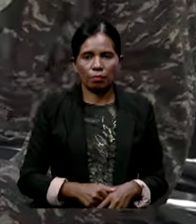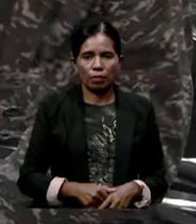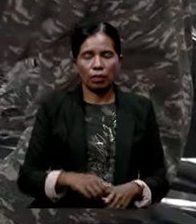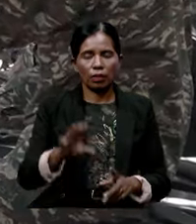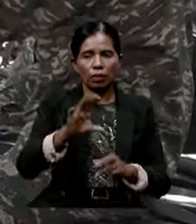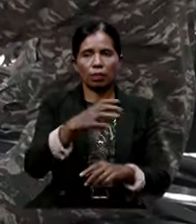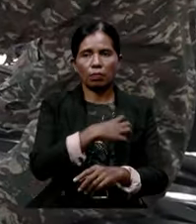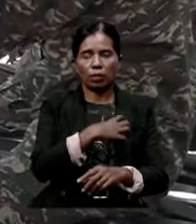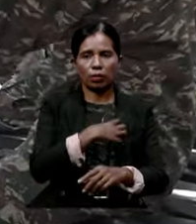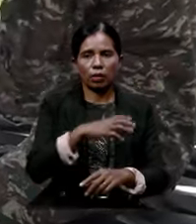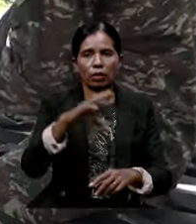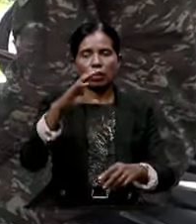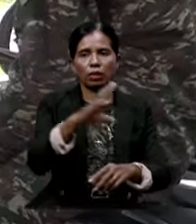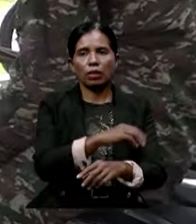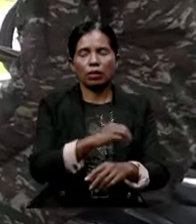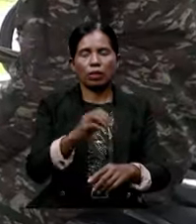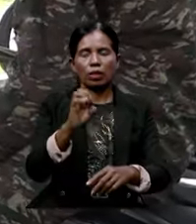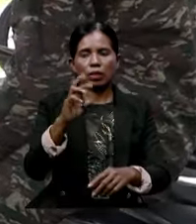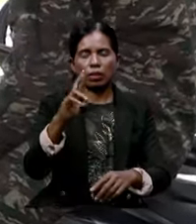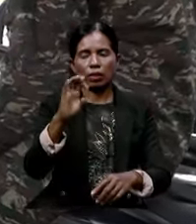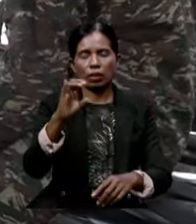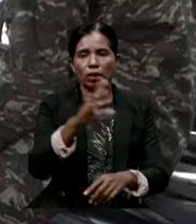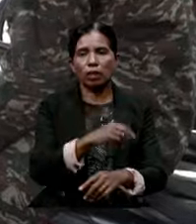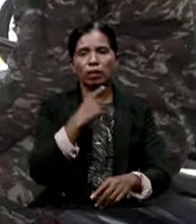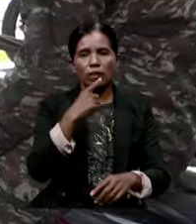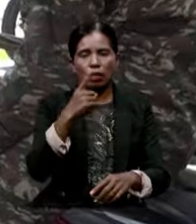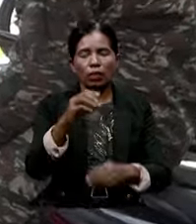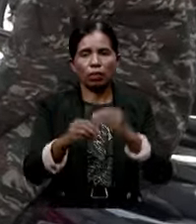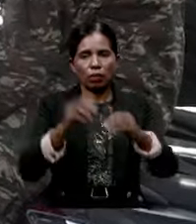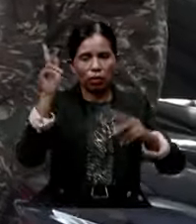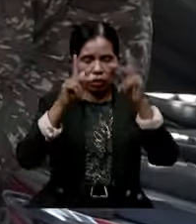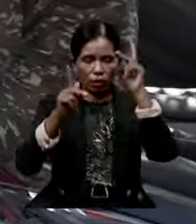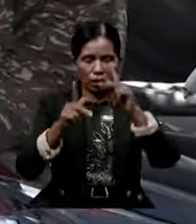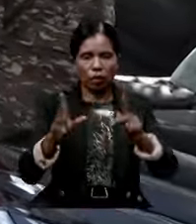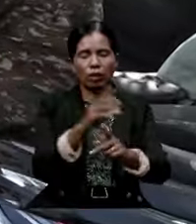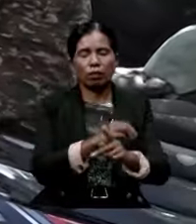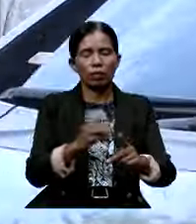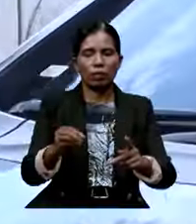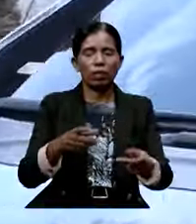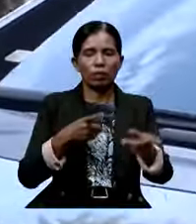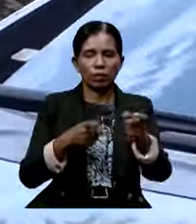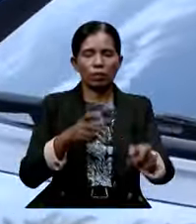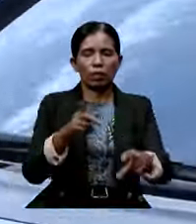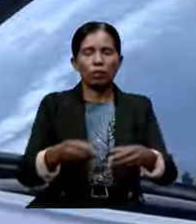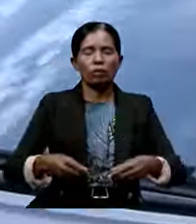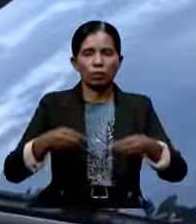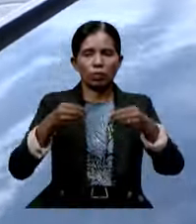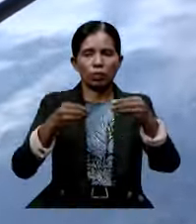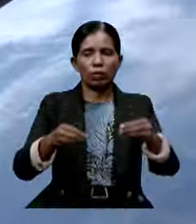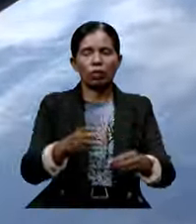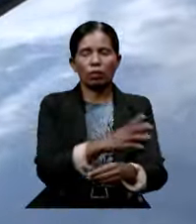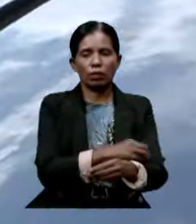Comandante-geral PNTL, comissário-geral Henrique da Costa, Hateten, quando há caso incidente e ali quinta em minha parte foi na orientação ou